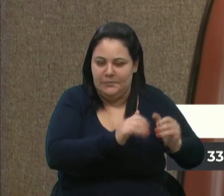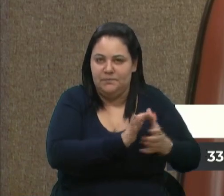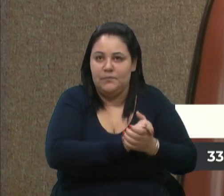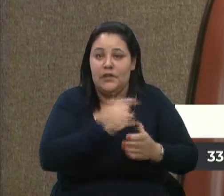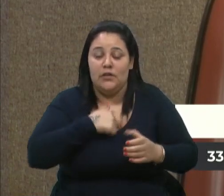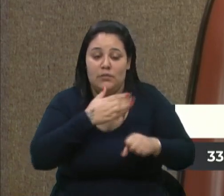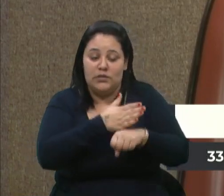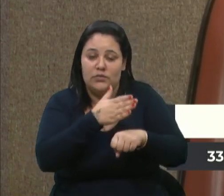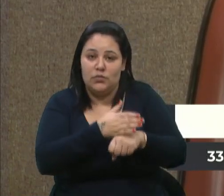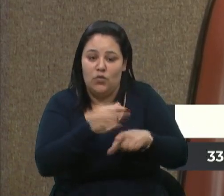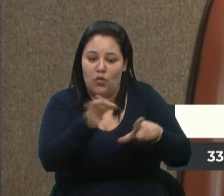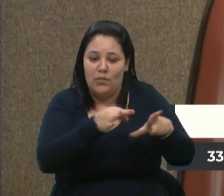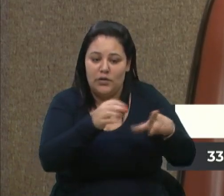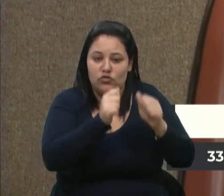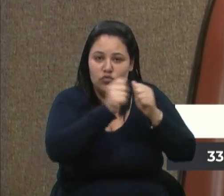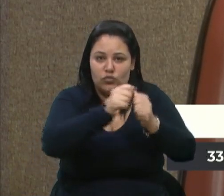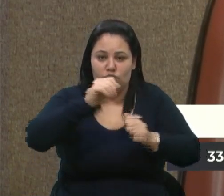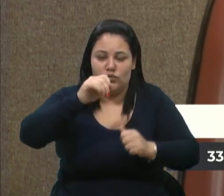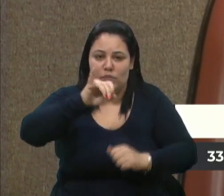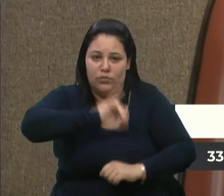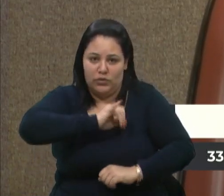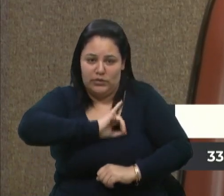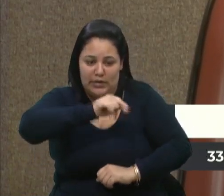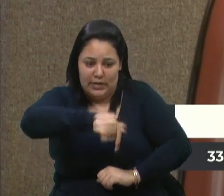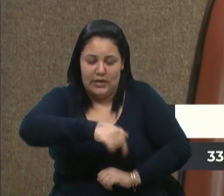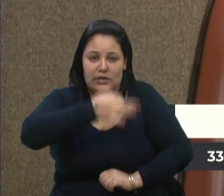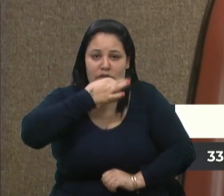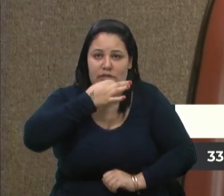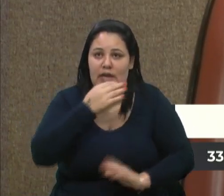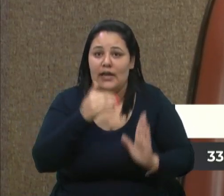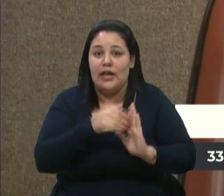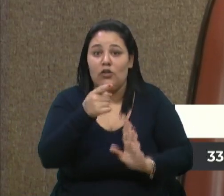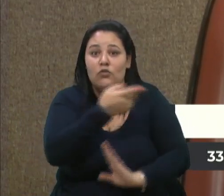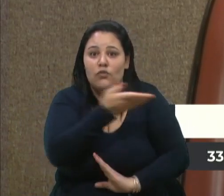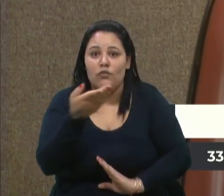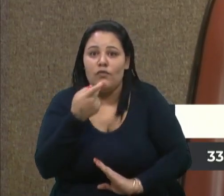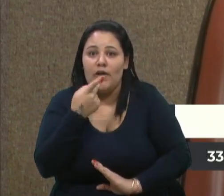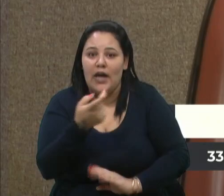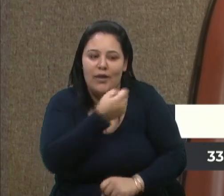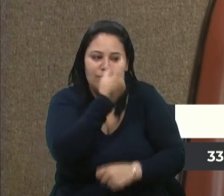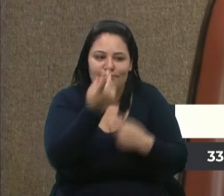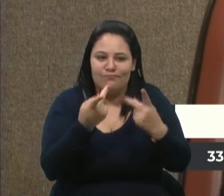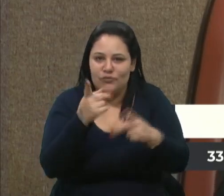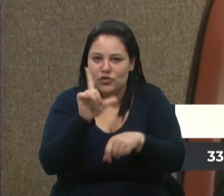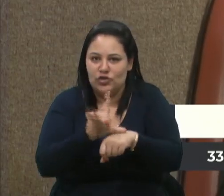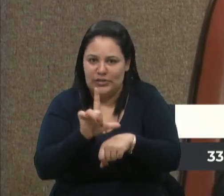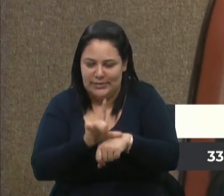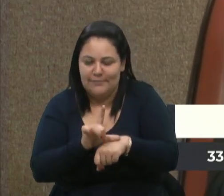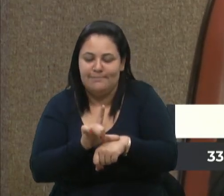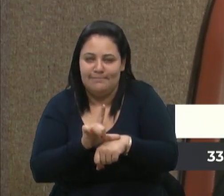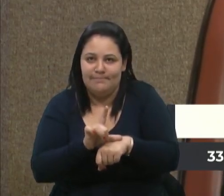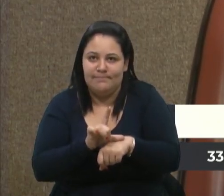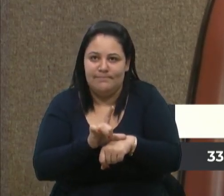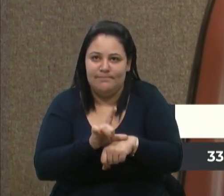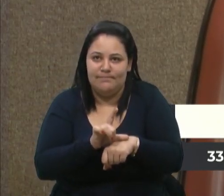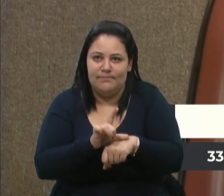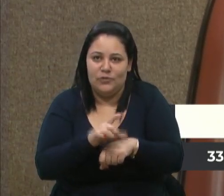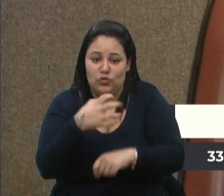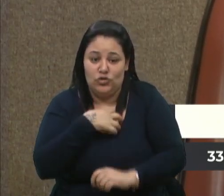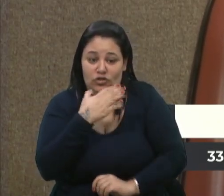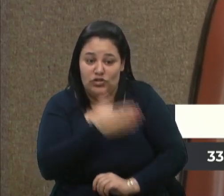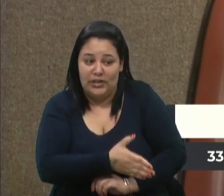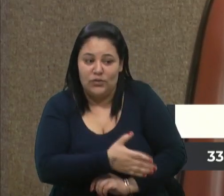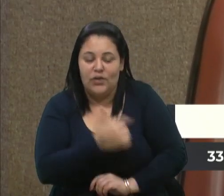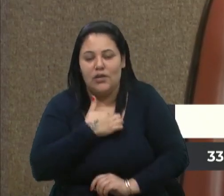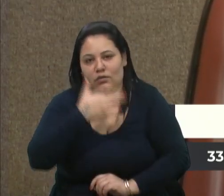Brigada, em Caxias do Sul, e até quando o senhor fala de alguns comerciantes de forma bem direta,